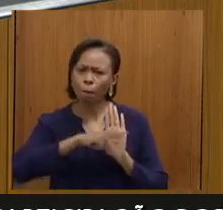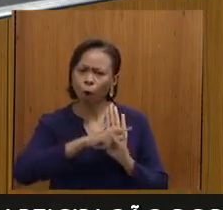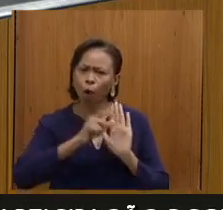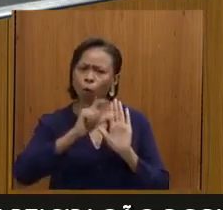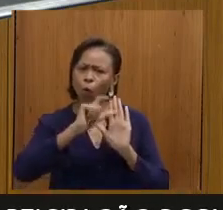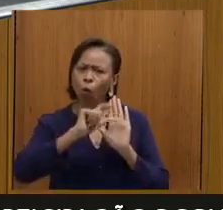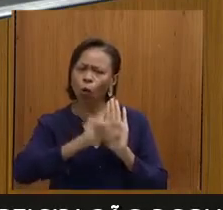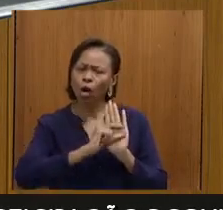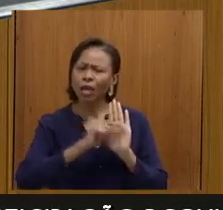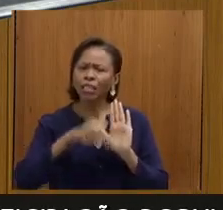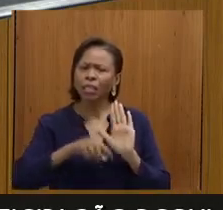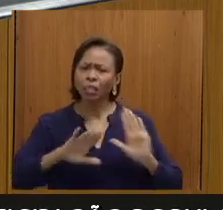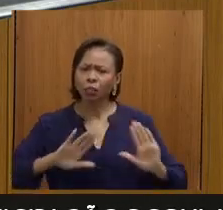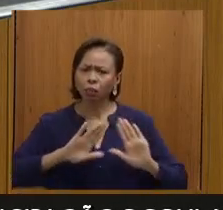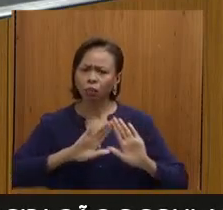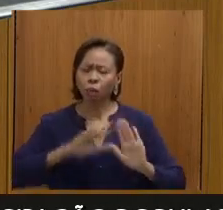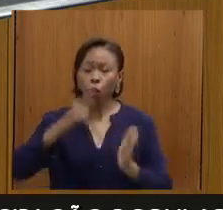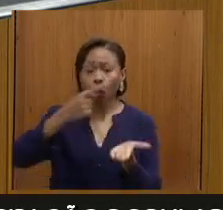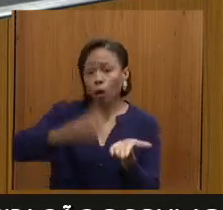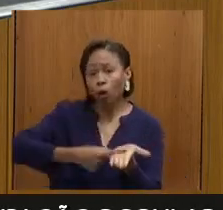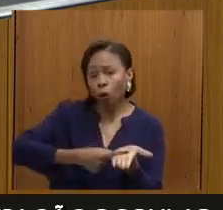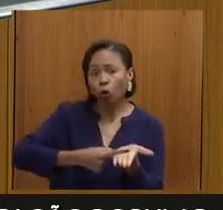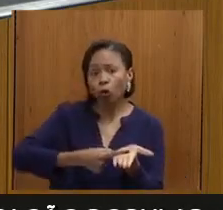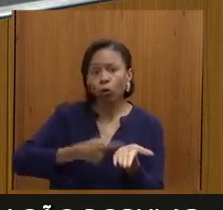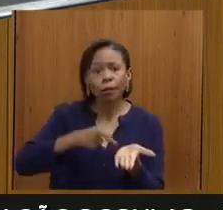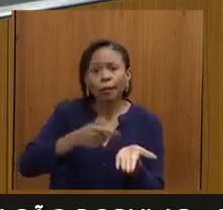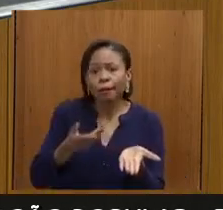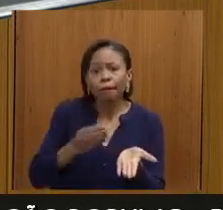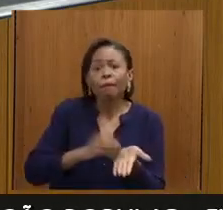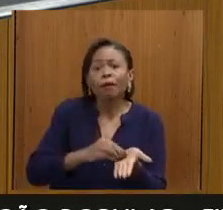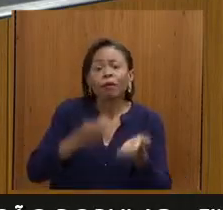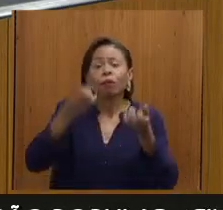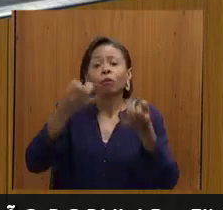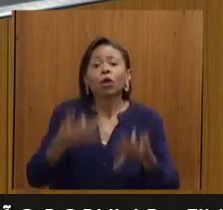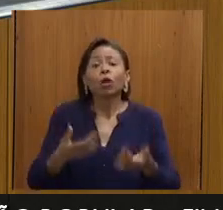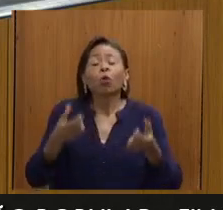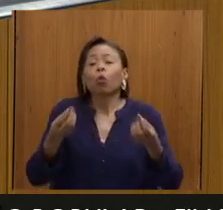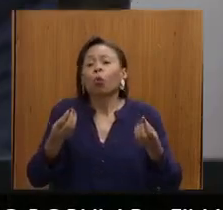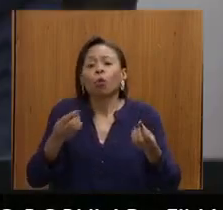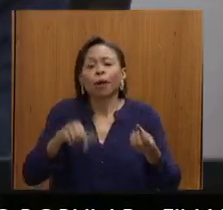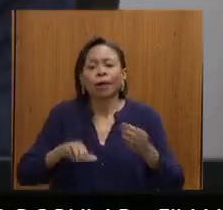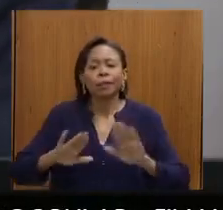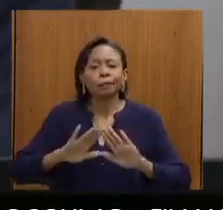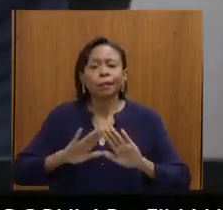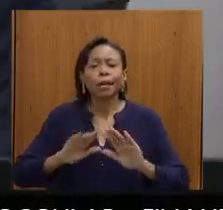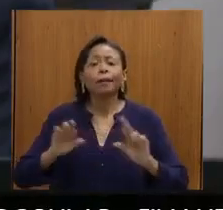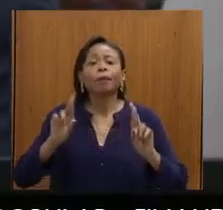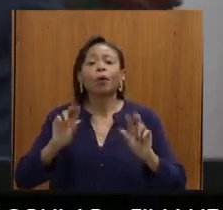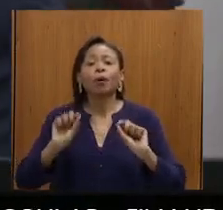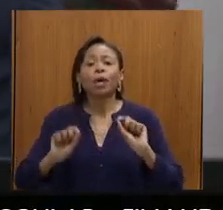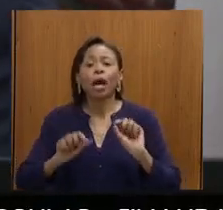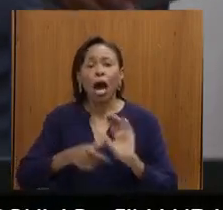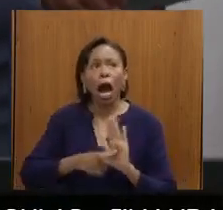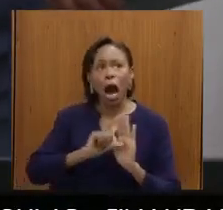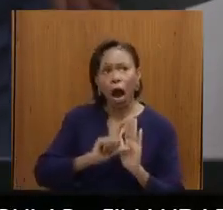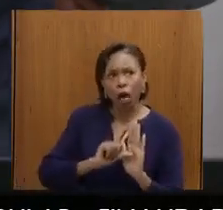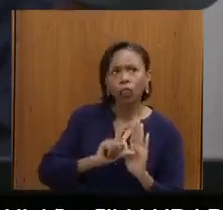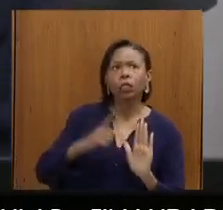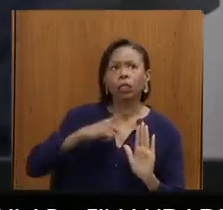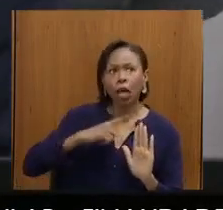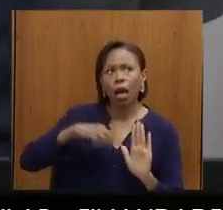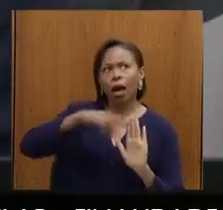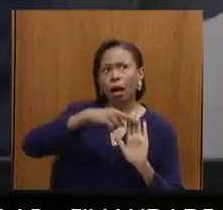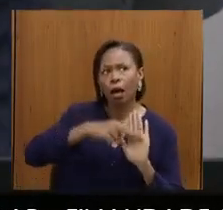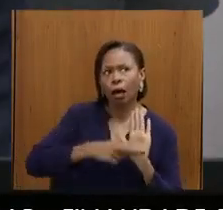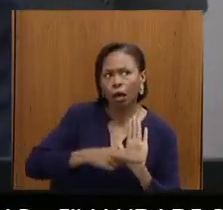o acordo teve bom senso não dizer como que a Assembleia vai fazer. No item anterior, não, está cheio de regrinha. A Assembleia que